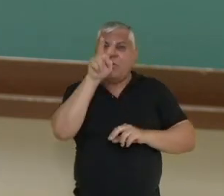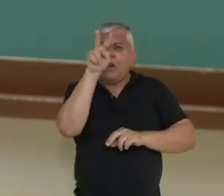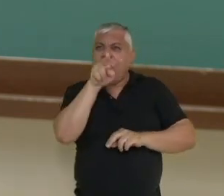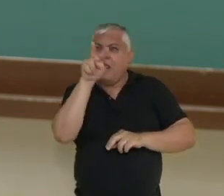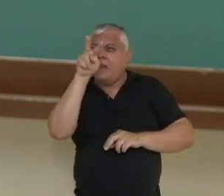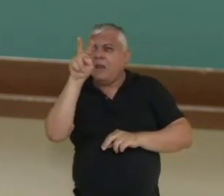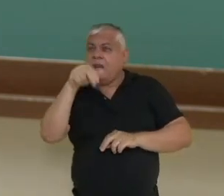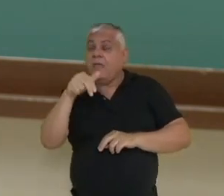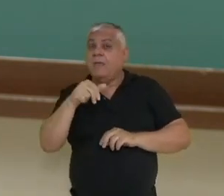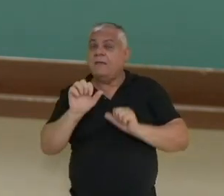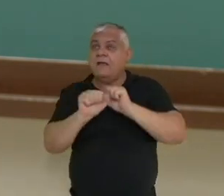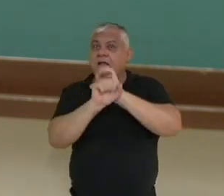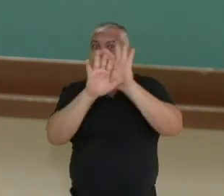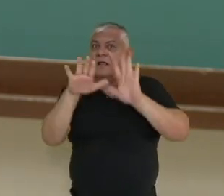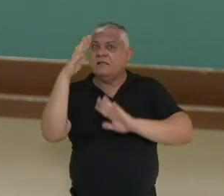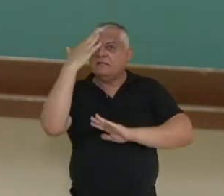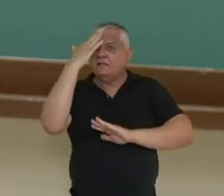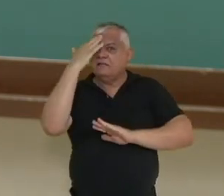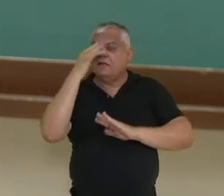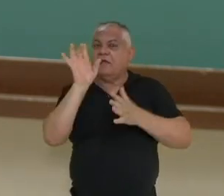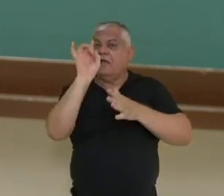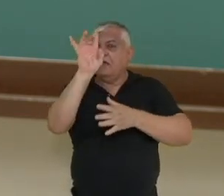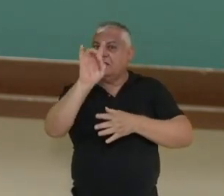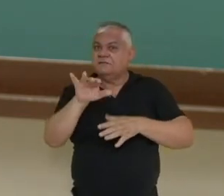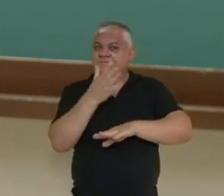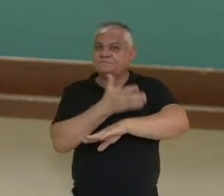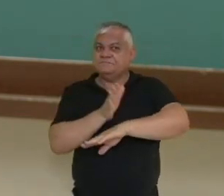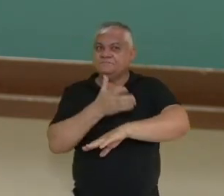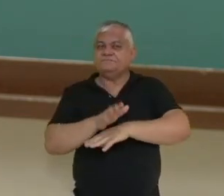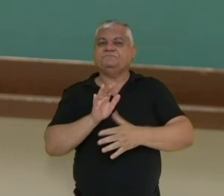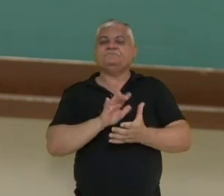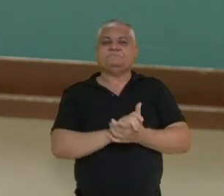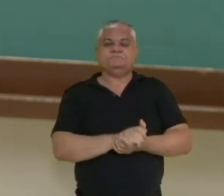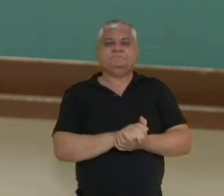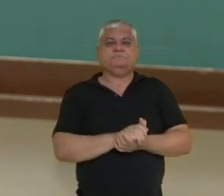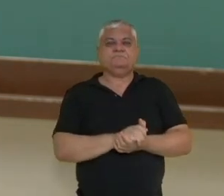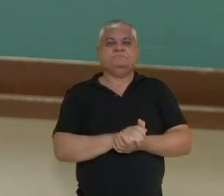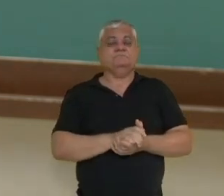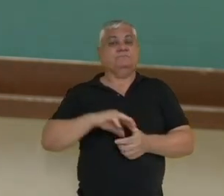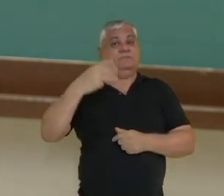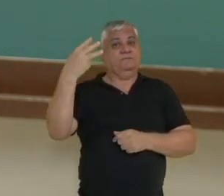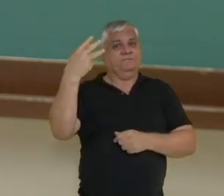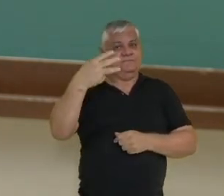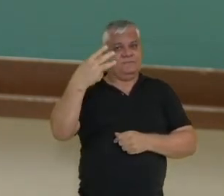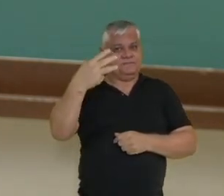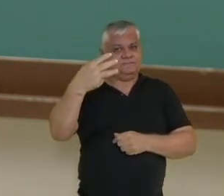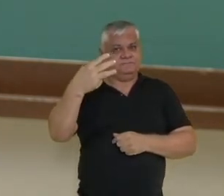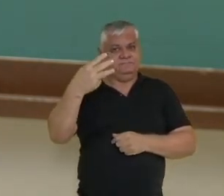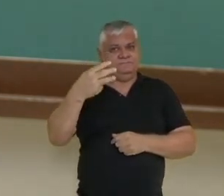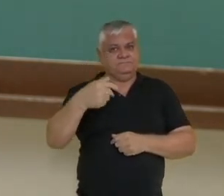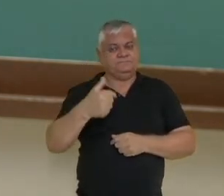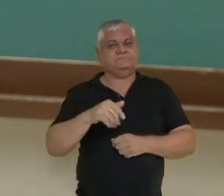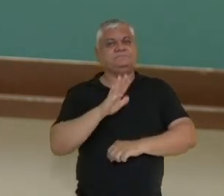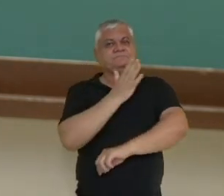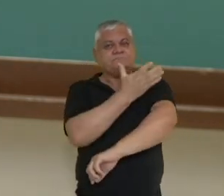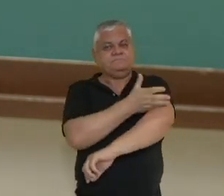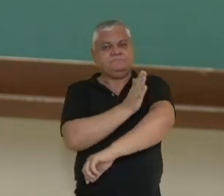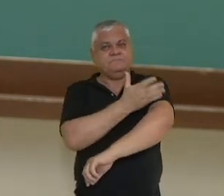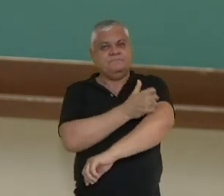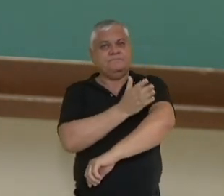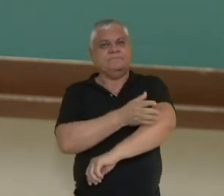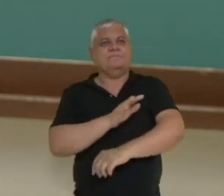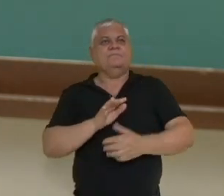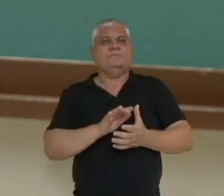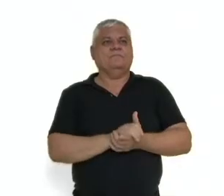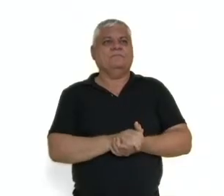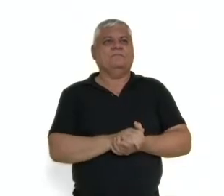com a leitura de cada exercício, tudo bem? Vamos então agora para o praticando 3.